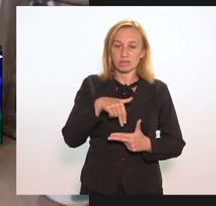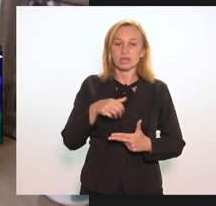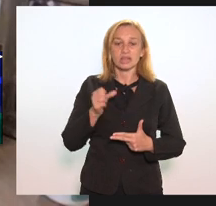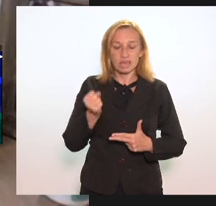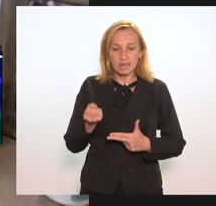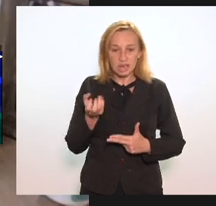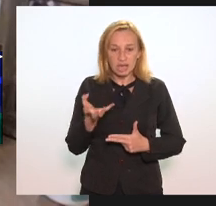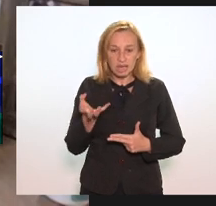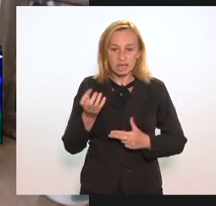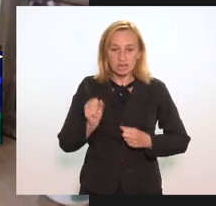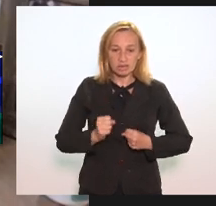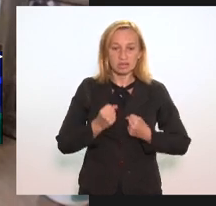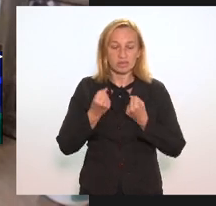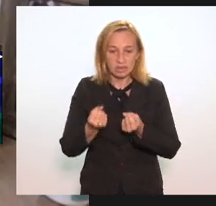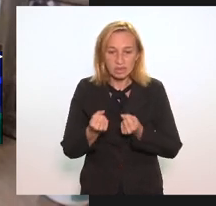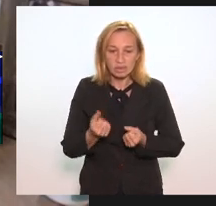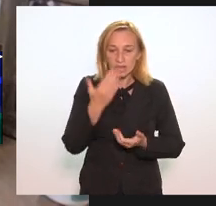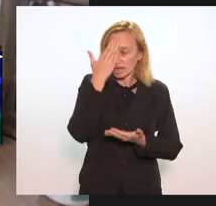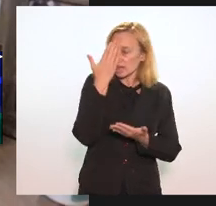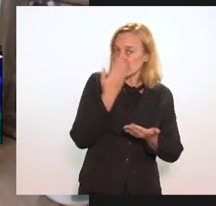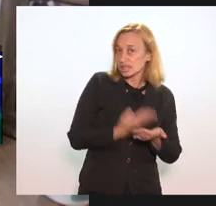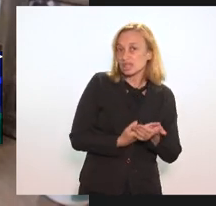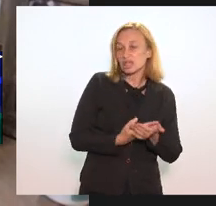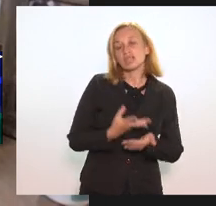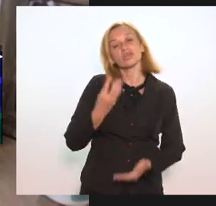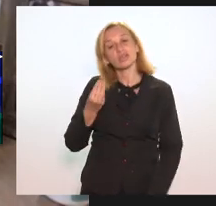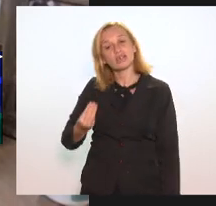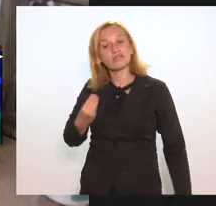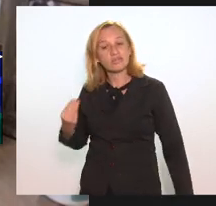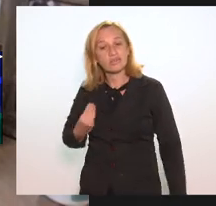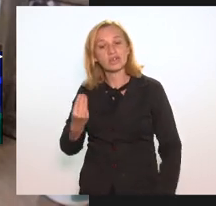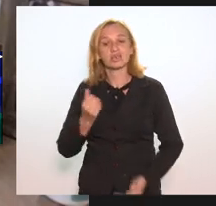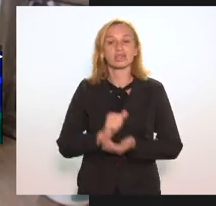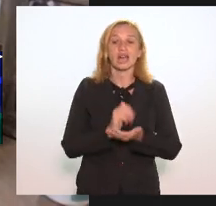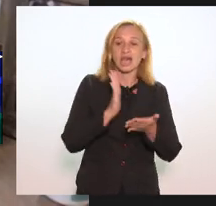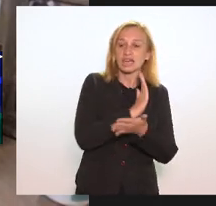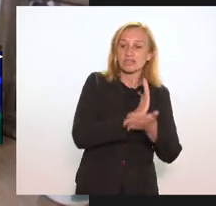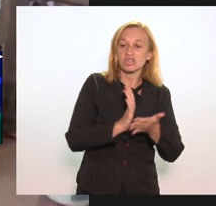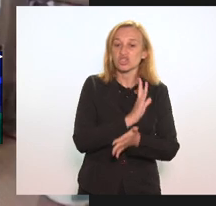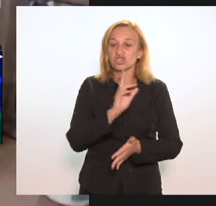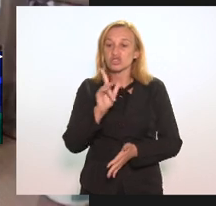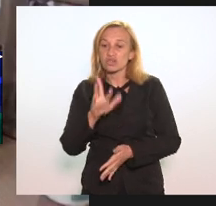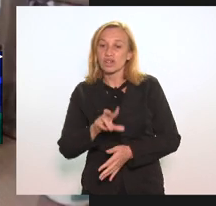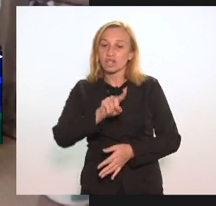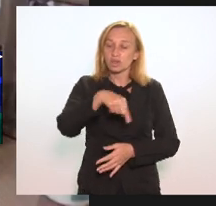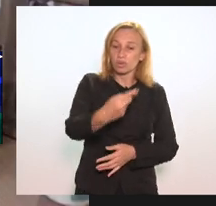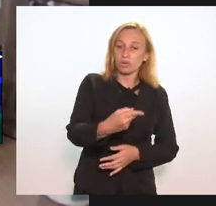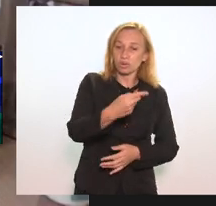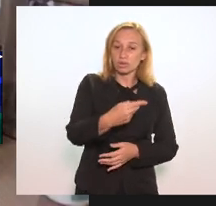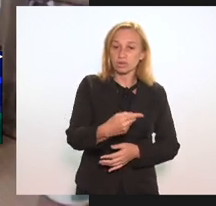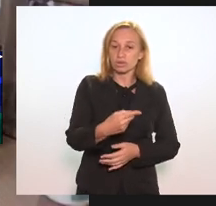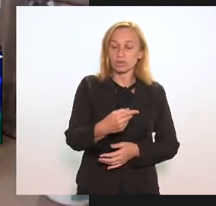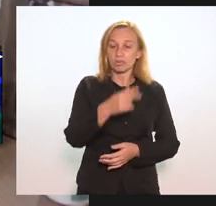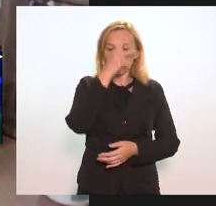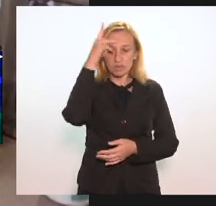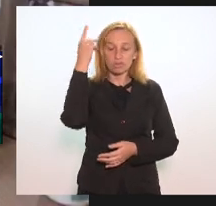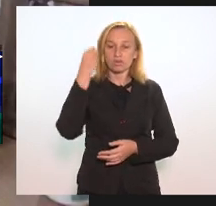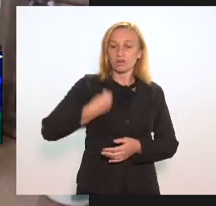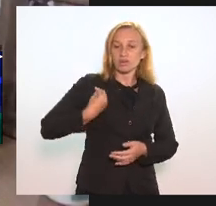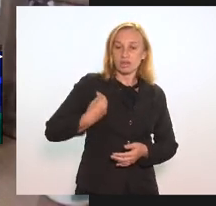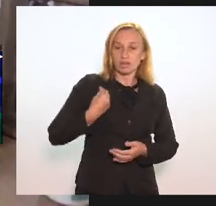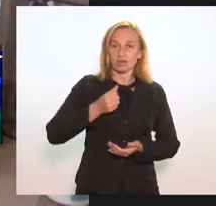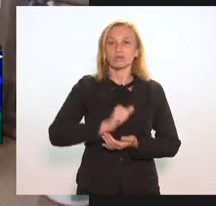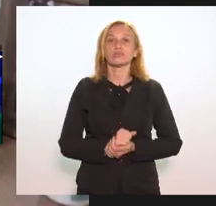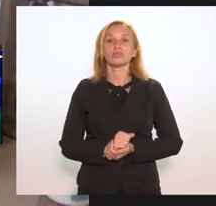tentando defender aquilo que acredita aquilo tem diversos feriado às vezes diferentes do que eu tenho vivenciado tenho certeza que o